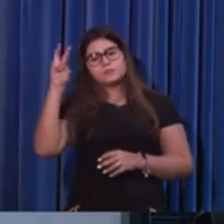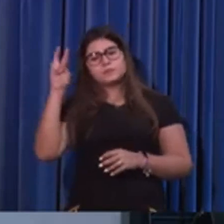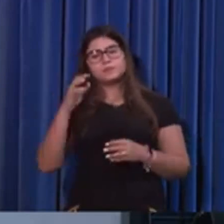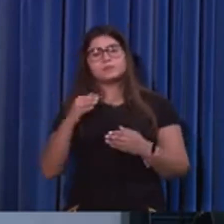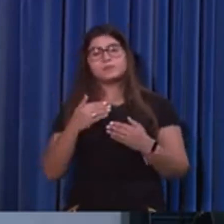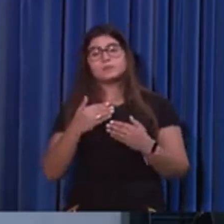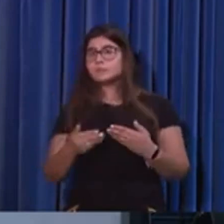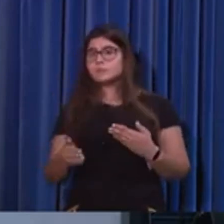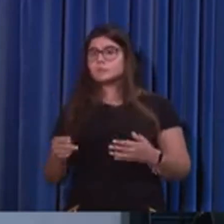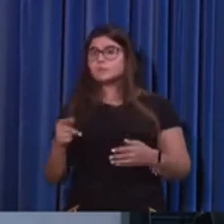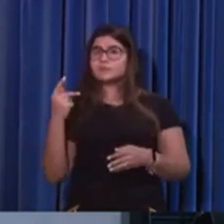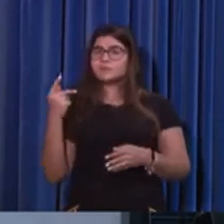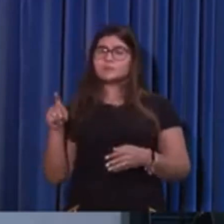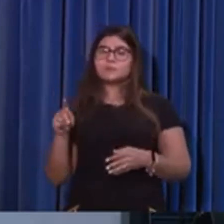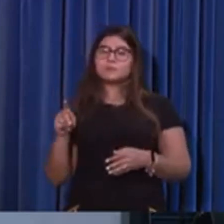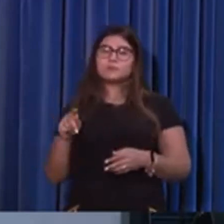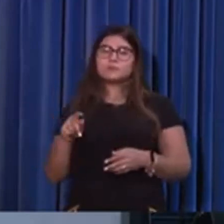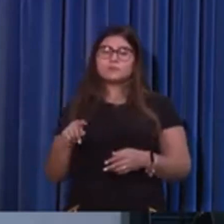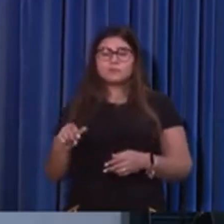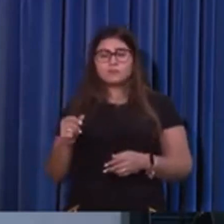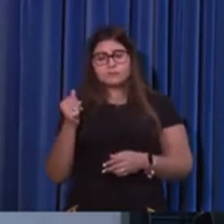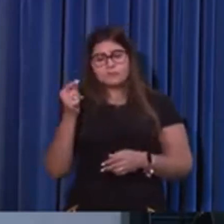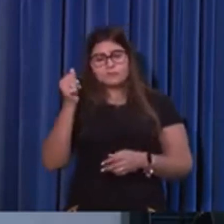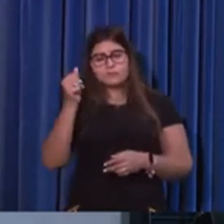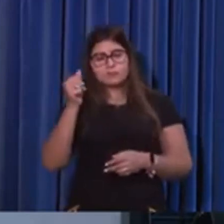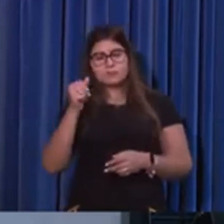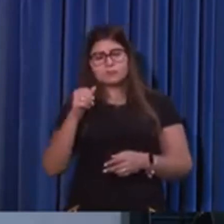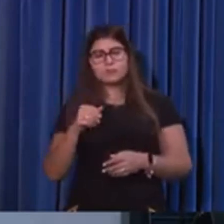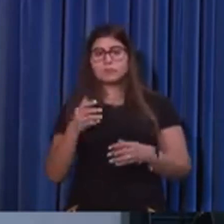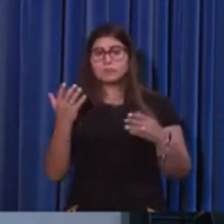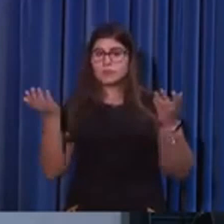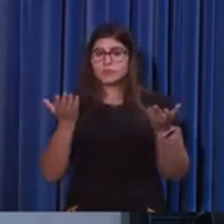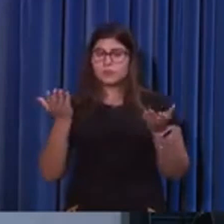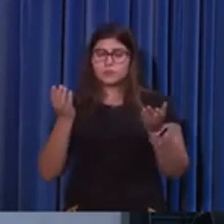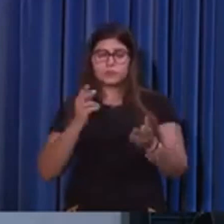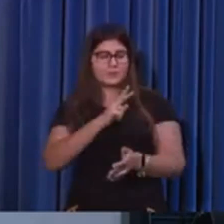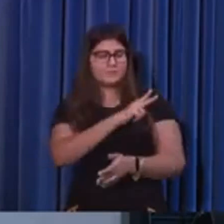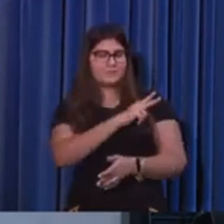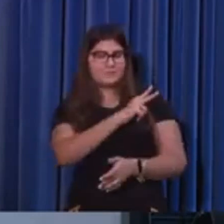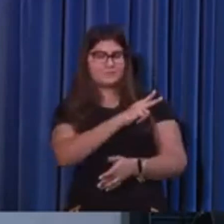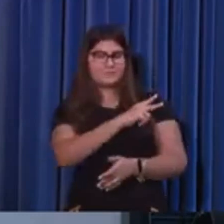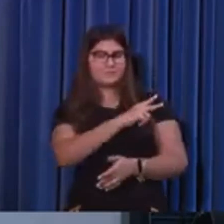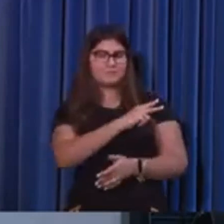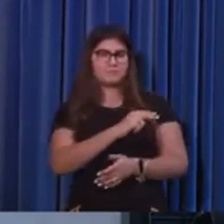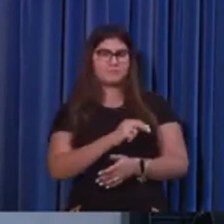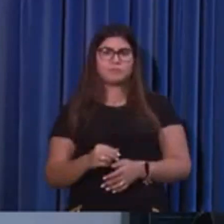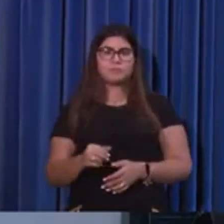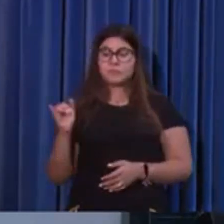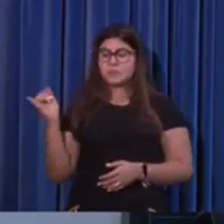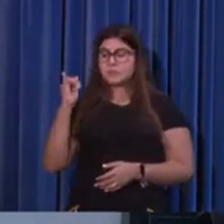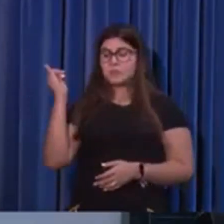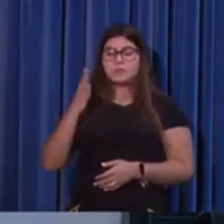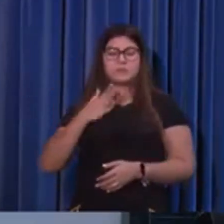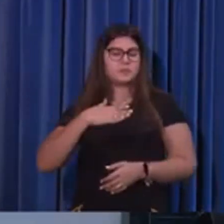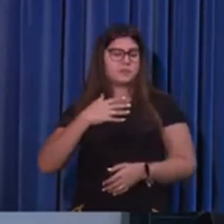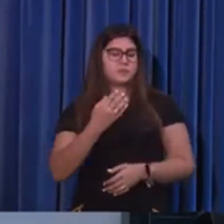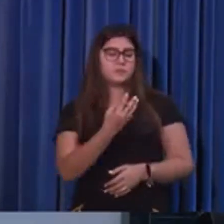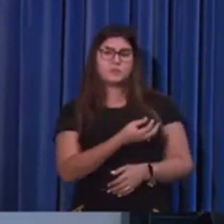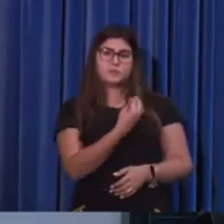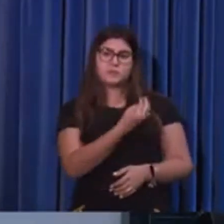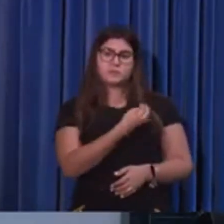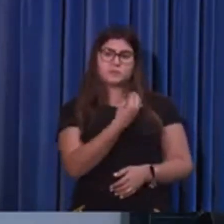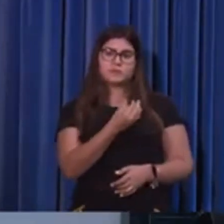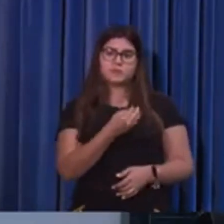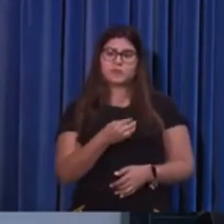seu valor. Hoje a ênfase está sobre o individual, o particular. O que importa é a minha vida e nem muito a vida do outro, desde